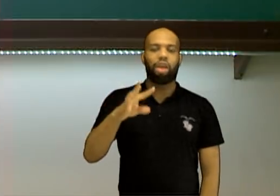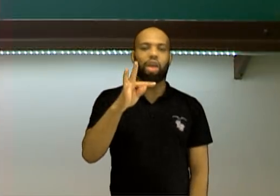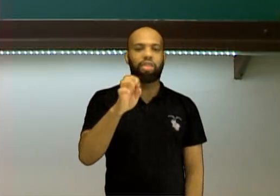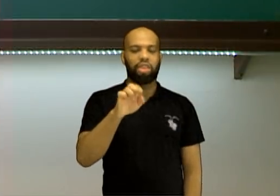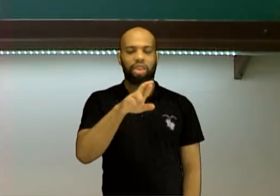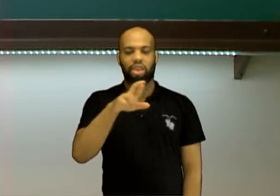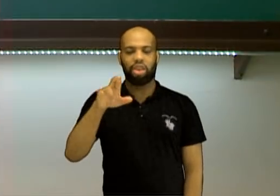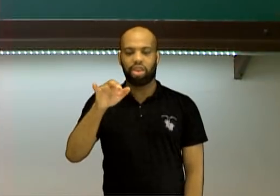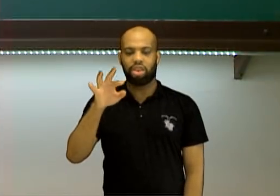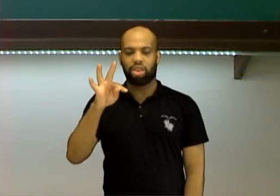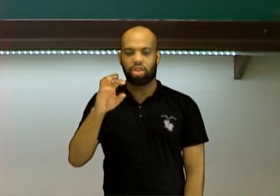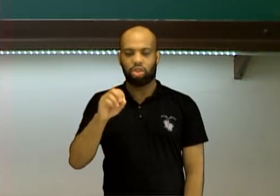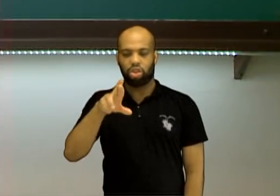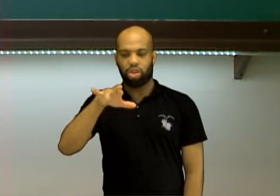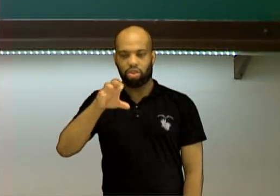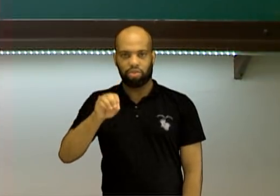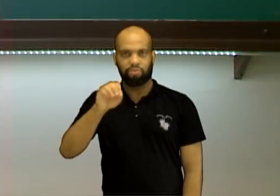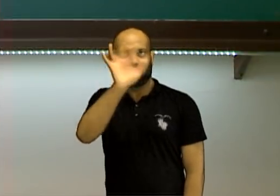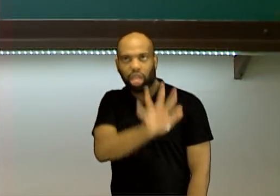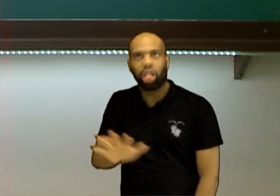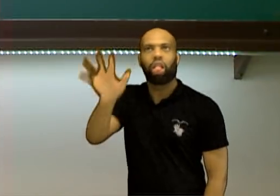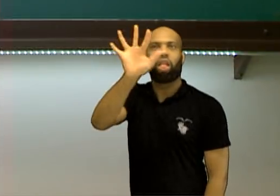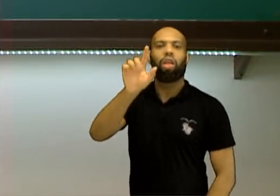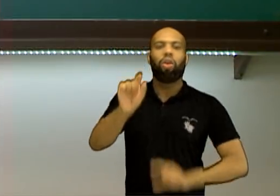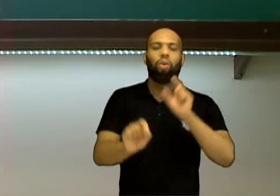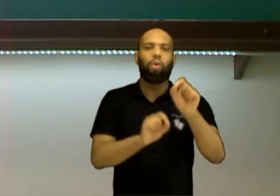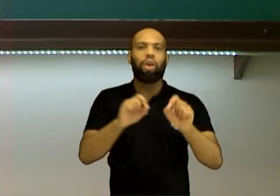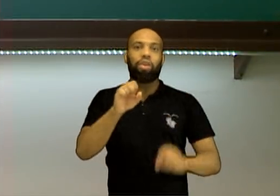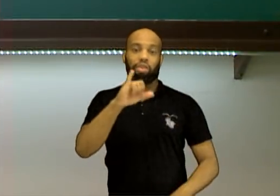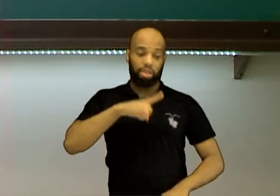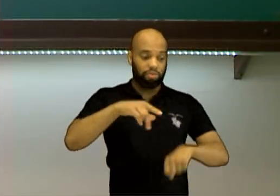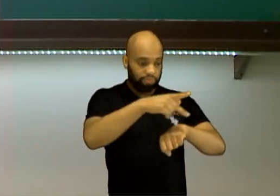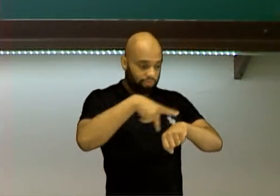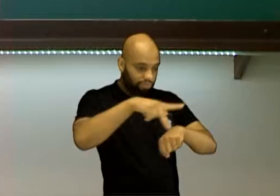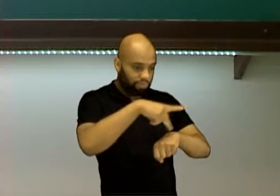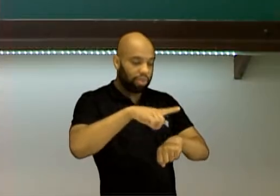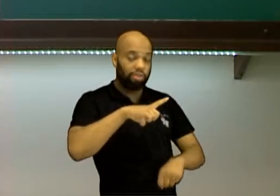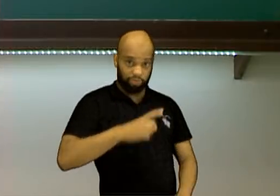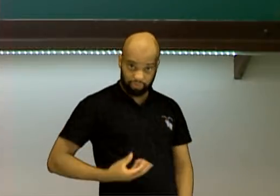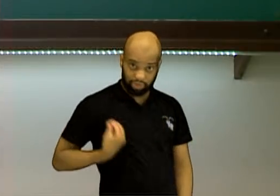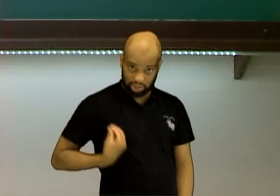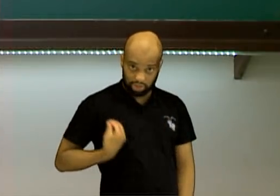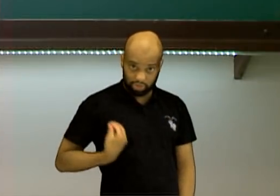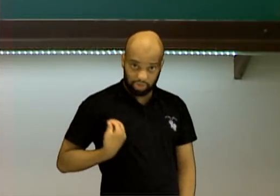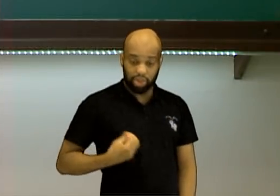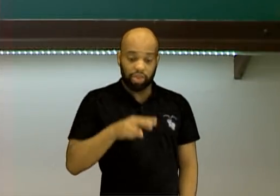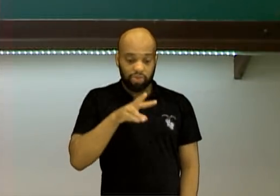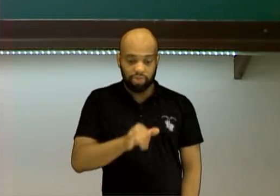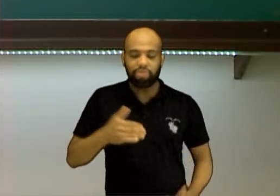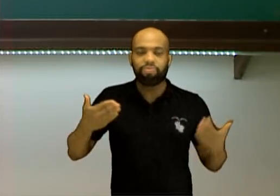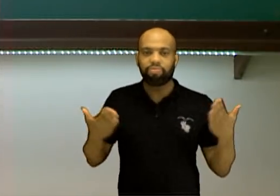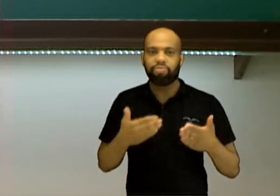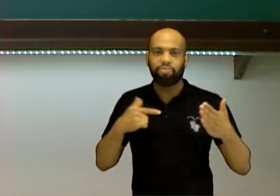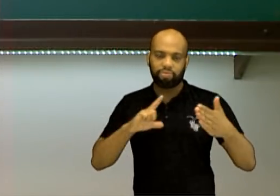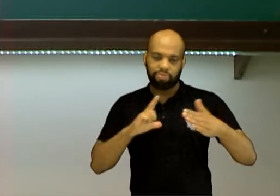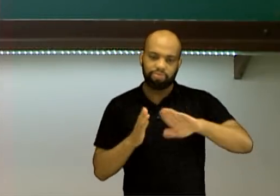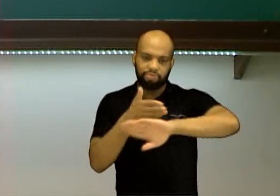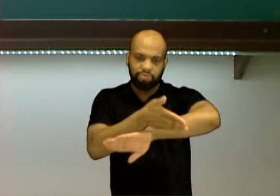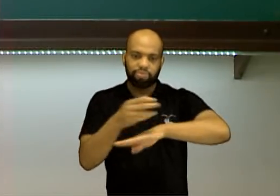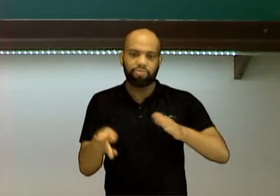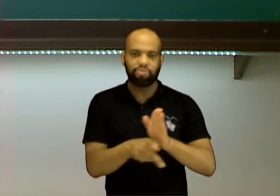importantíssimo. A partir de um território delimitado, uma nação que habita esse território, nós vamos adentrar aí os